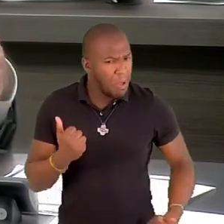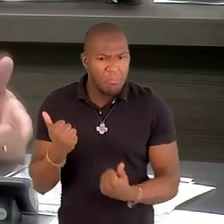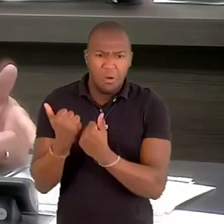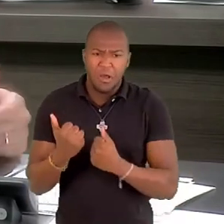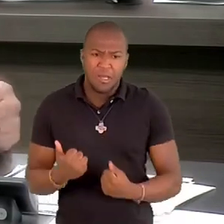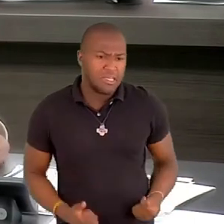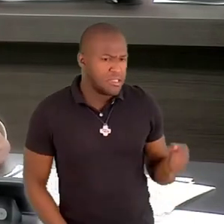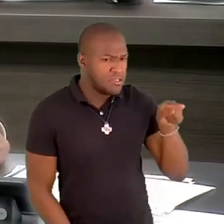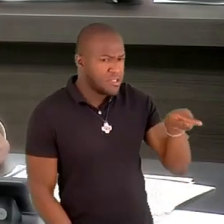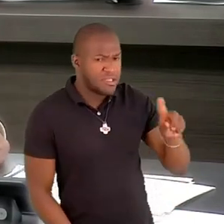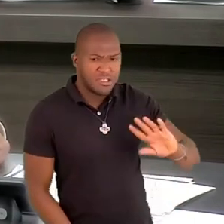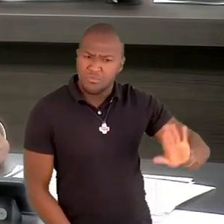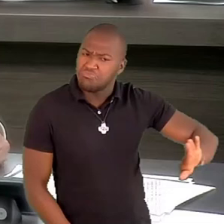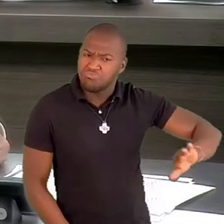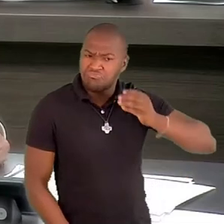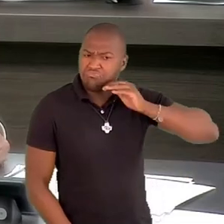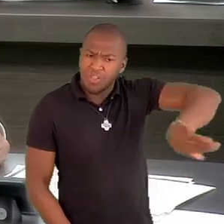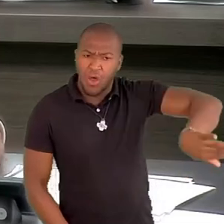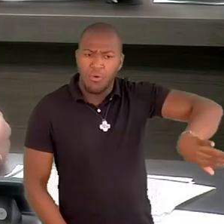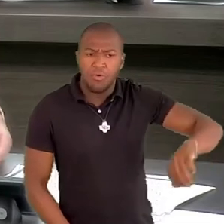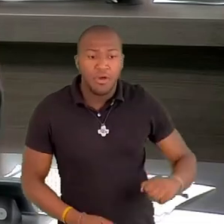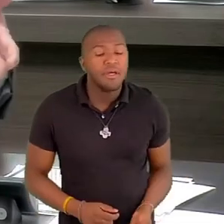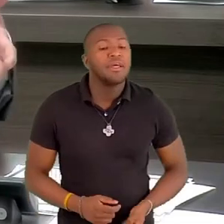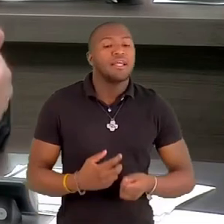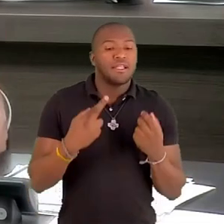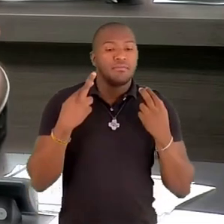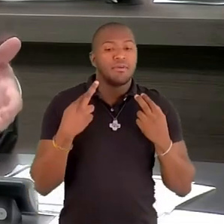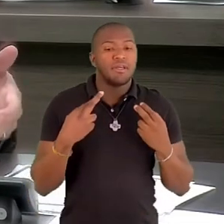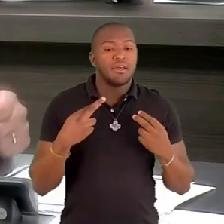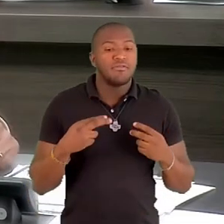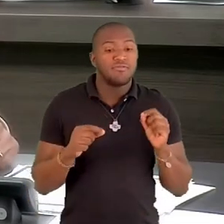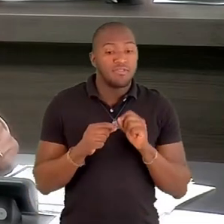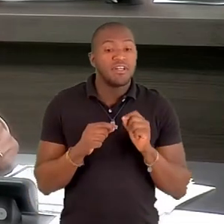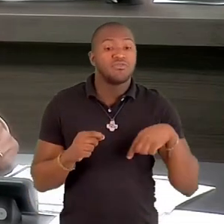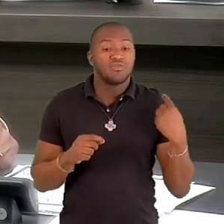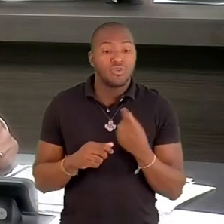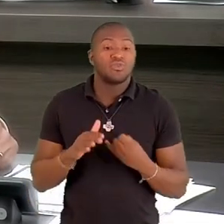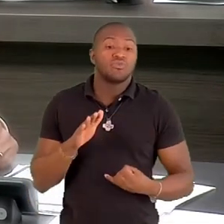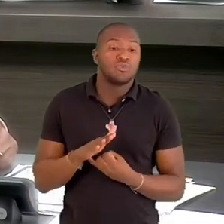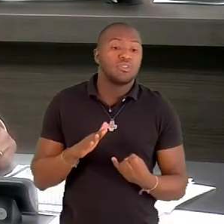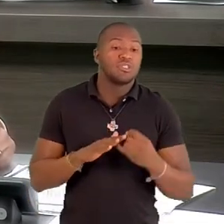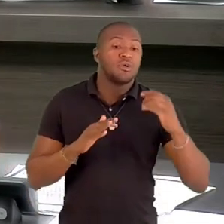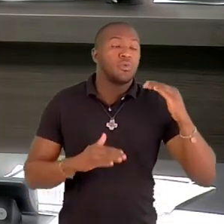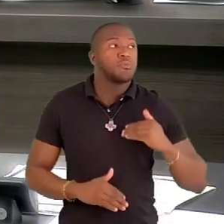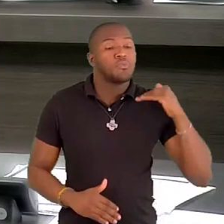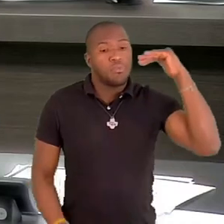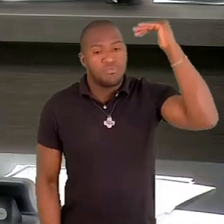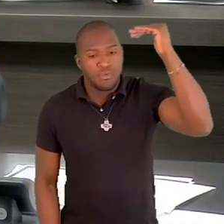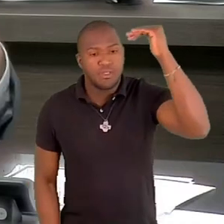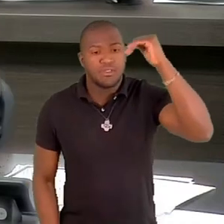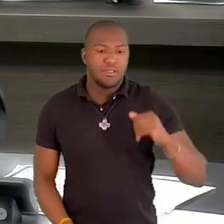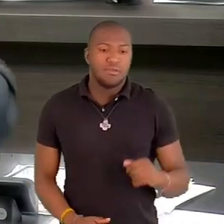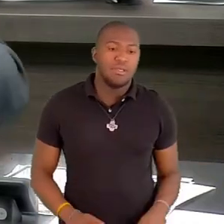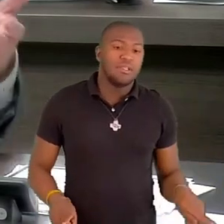e resiste a esse tipo de atitude é uma proposta que engrandece a nossa instituição enquanto CNMP, que nos coloca